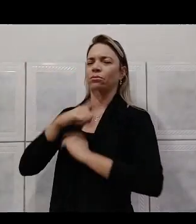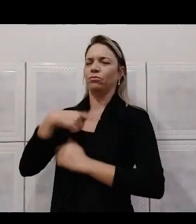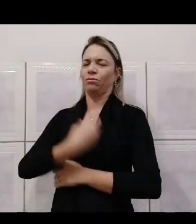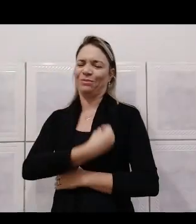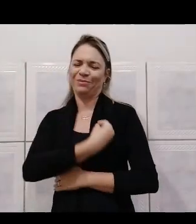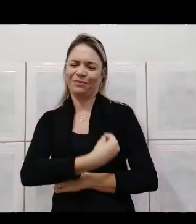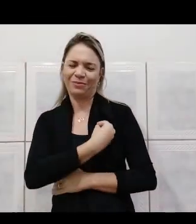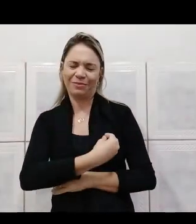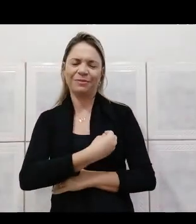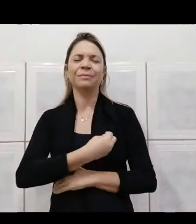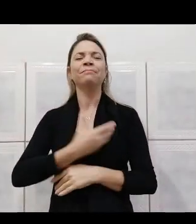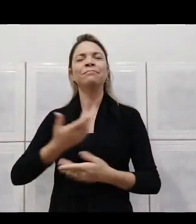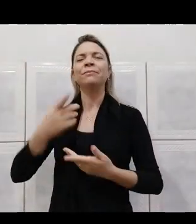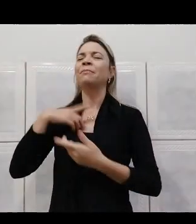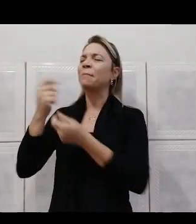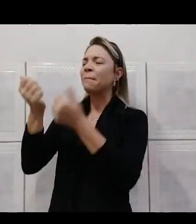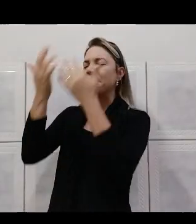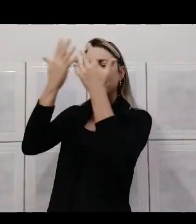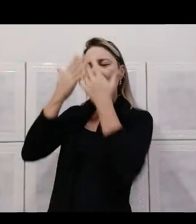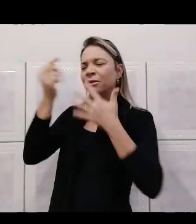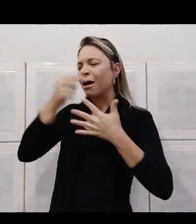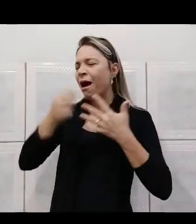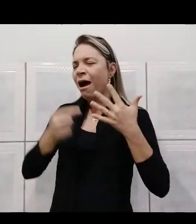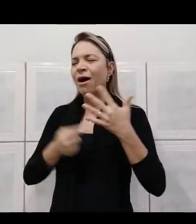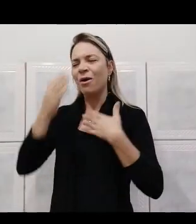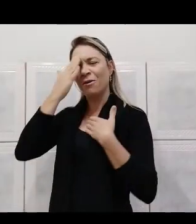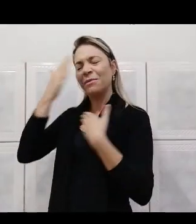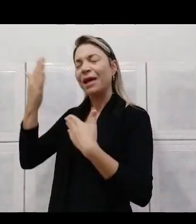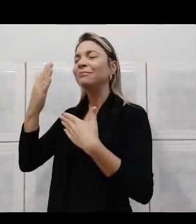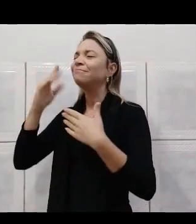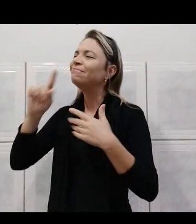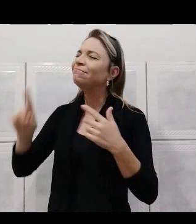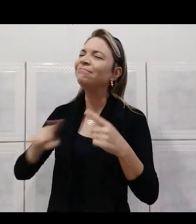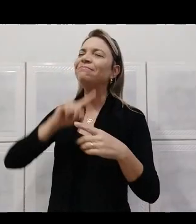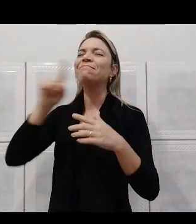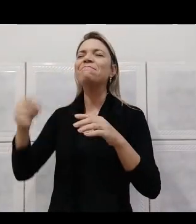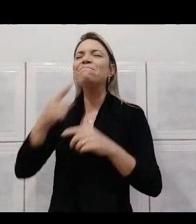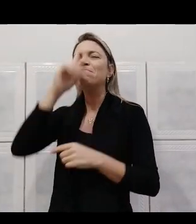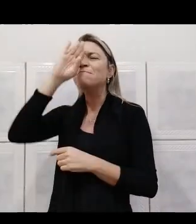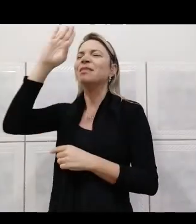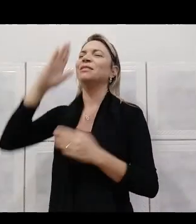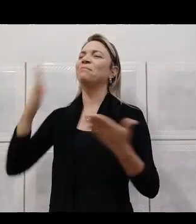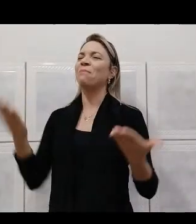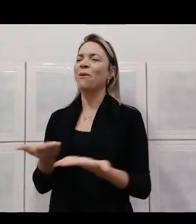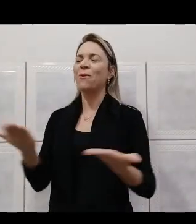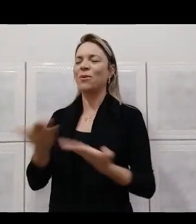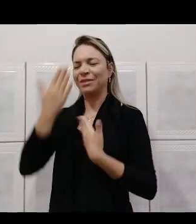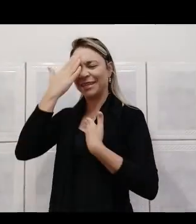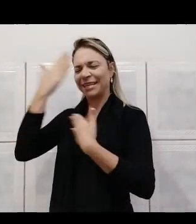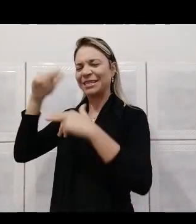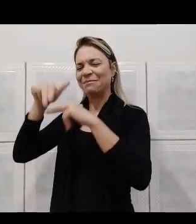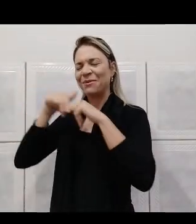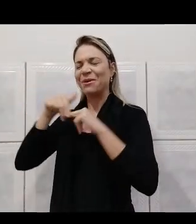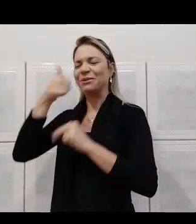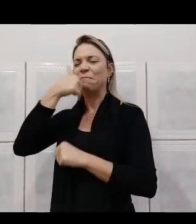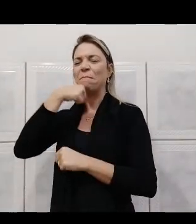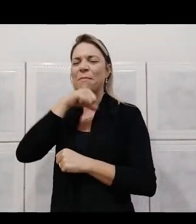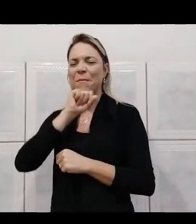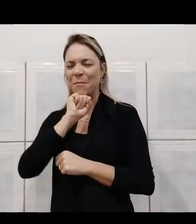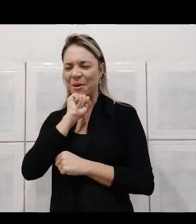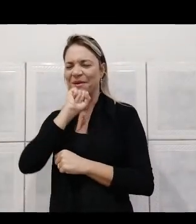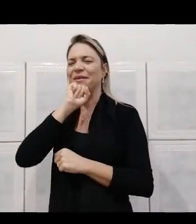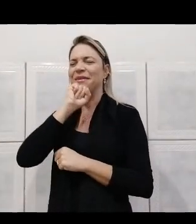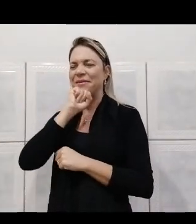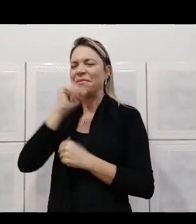essas bênçãos, ó Deus, te agradecemos pelas mães, esse dom da Tua graça que o Senhor concede às nossas famílias, às